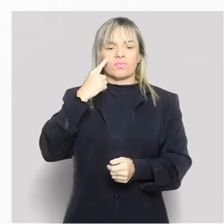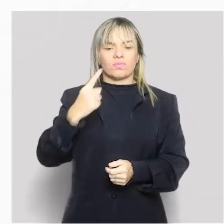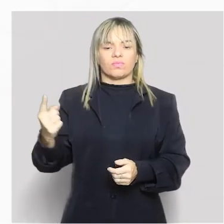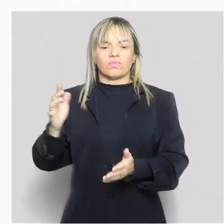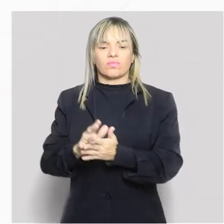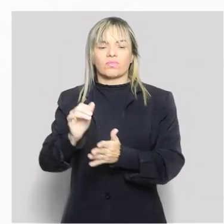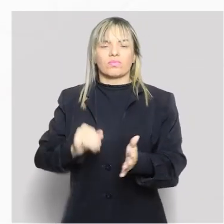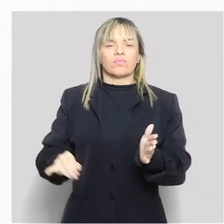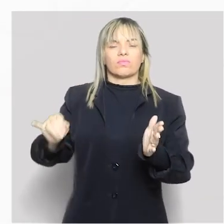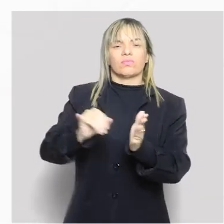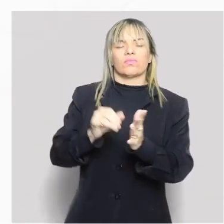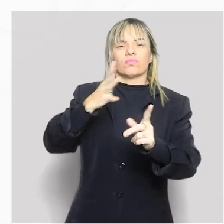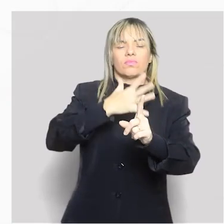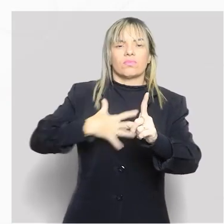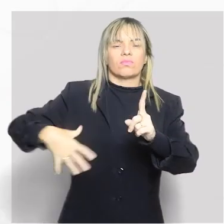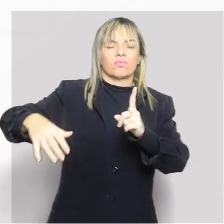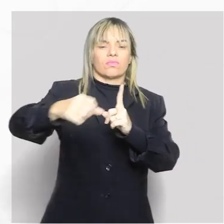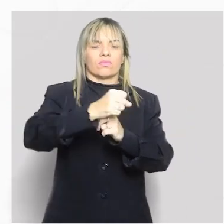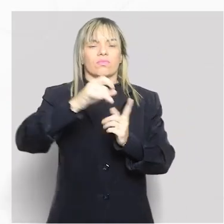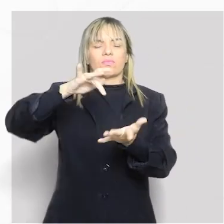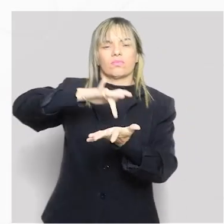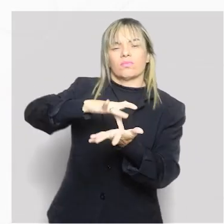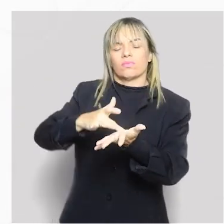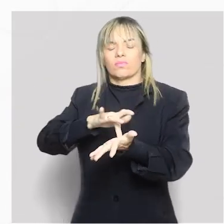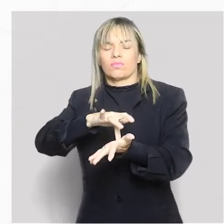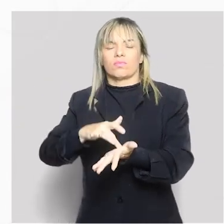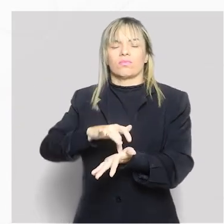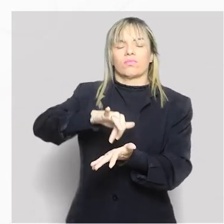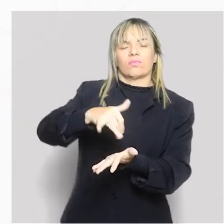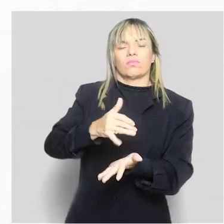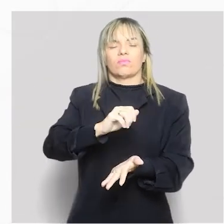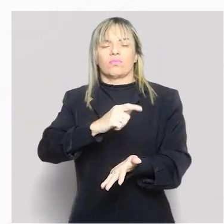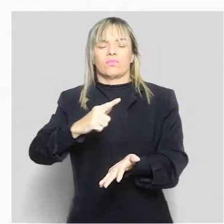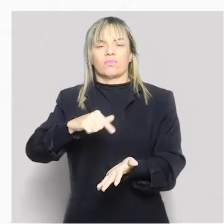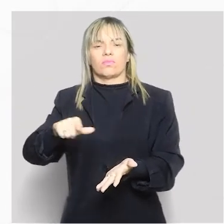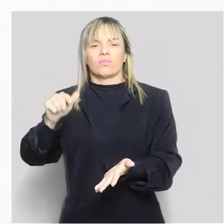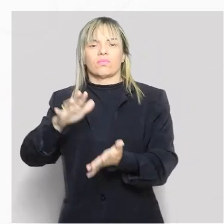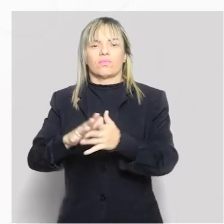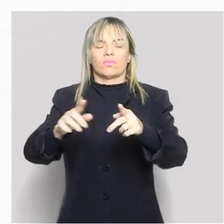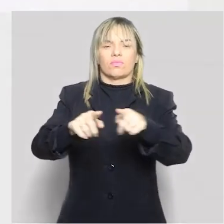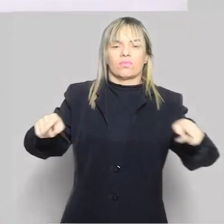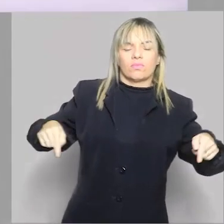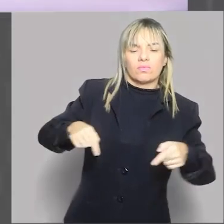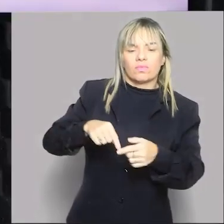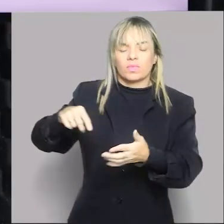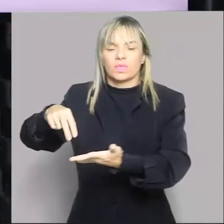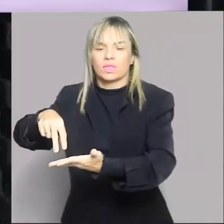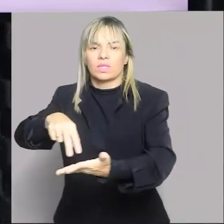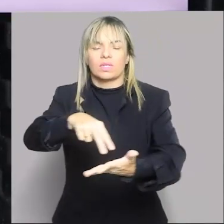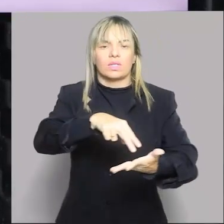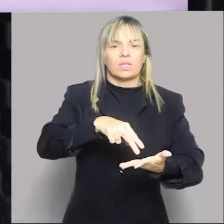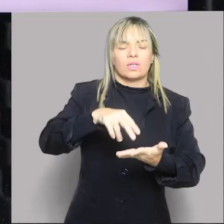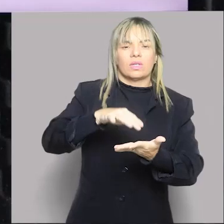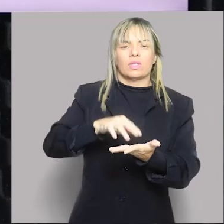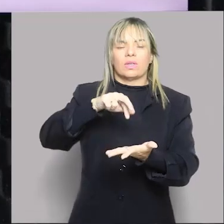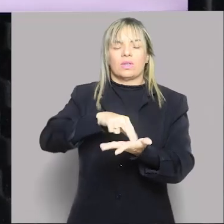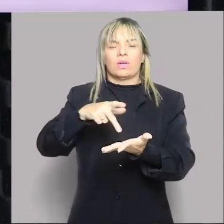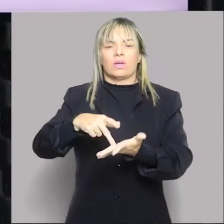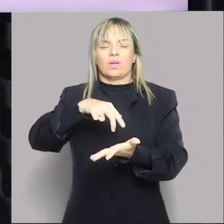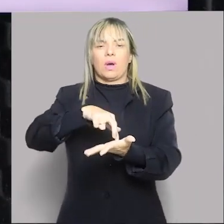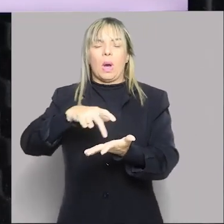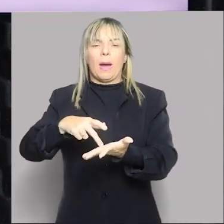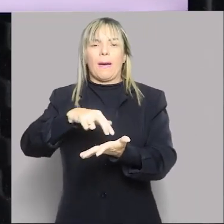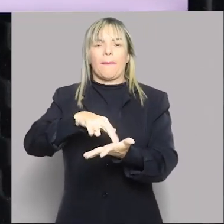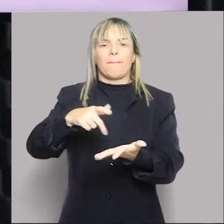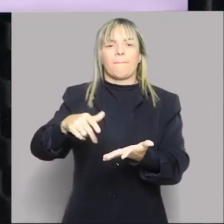uma sociedade. Balé, jazz, dança de salão, sapateado, dança do ventre,